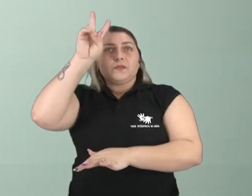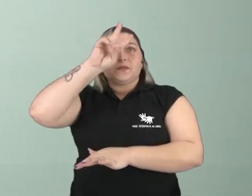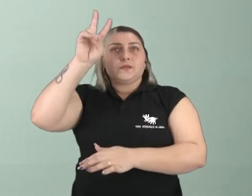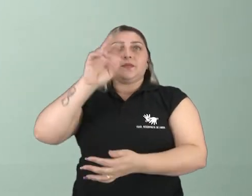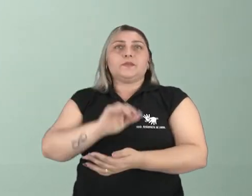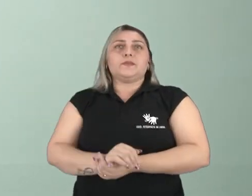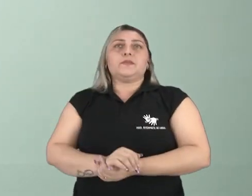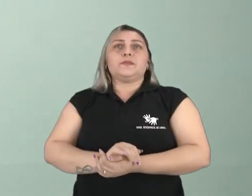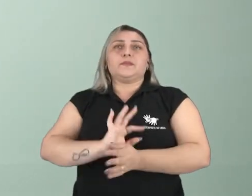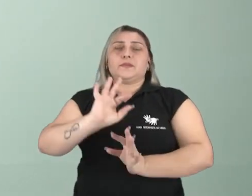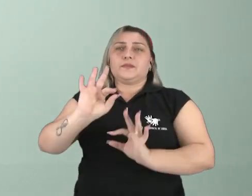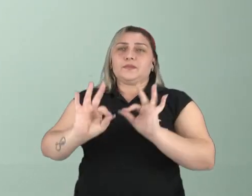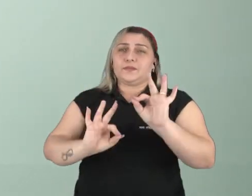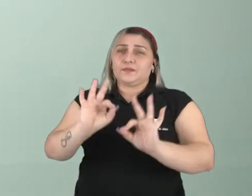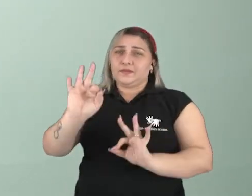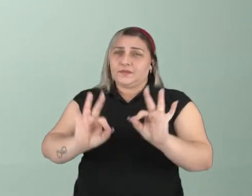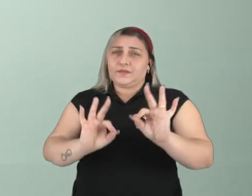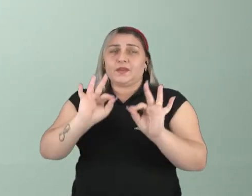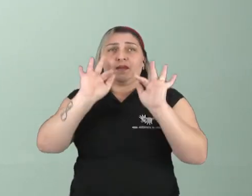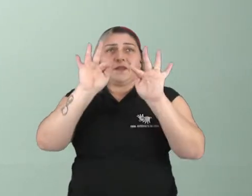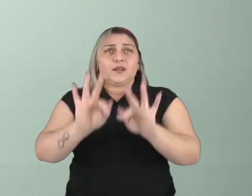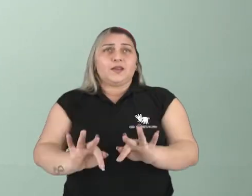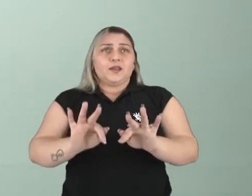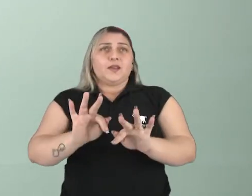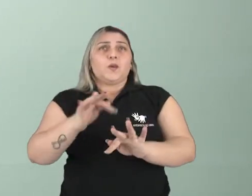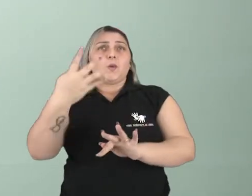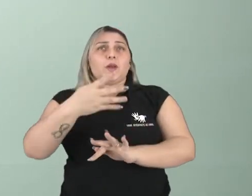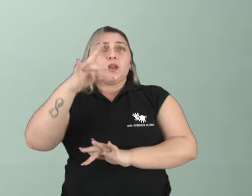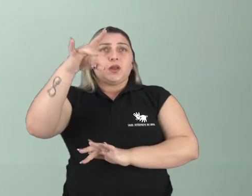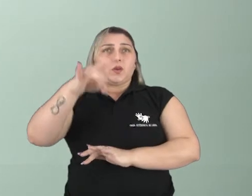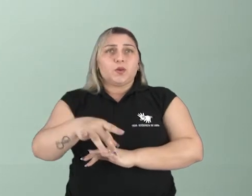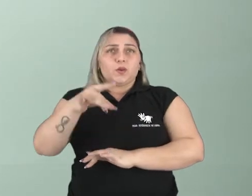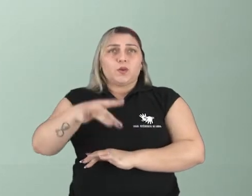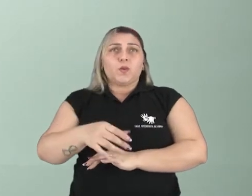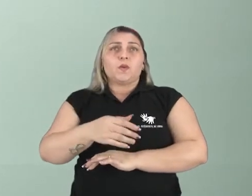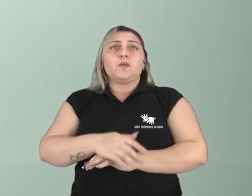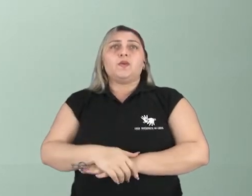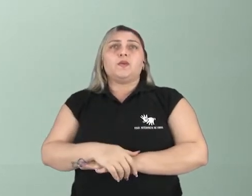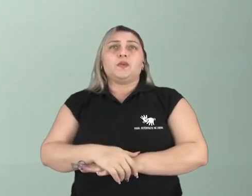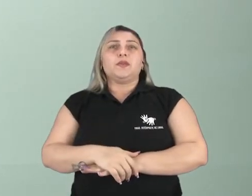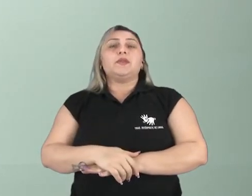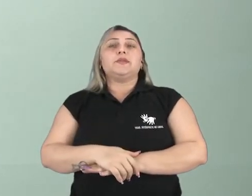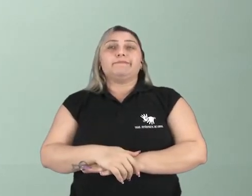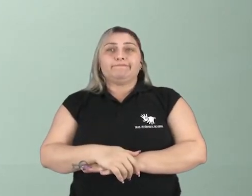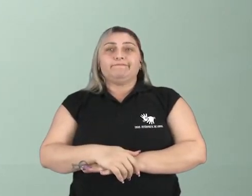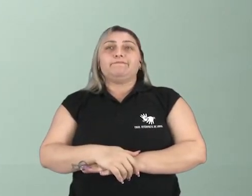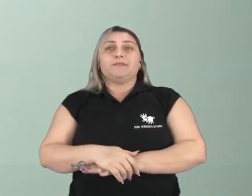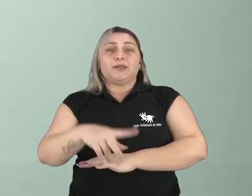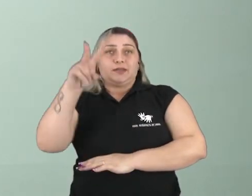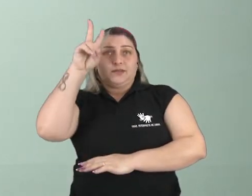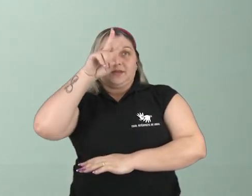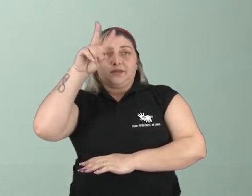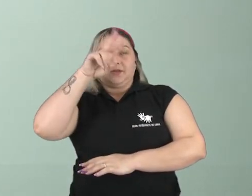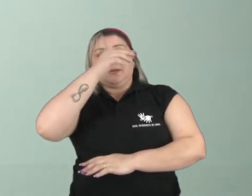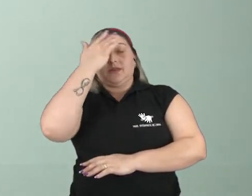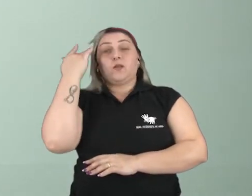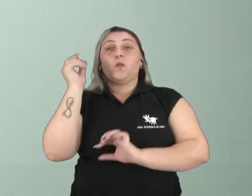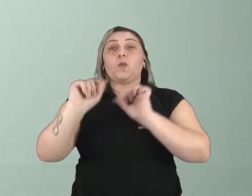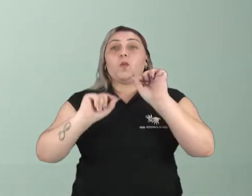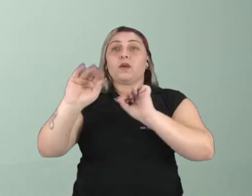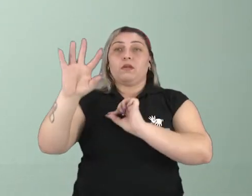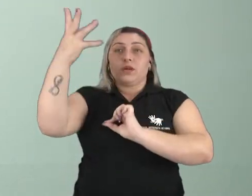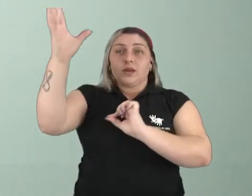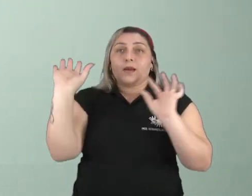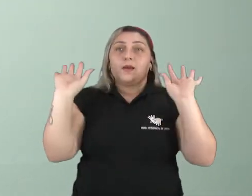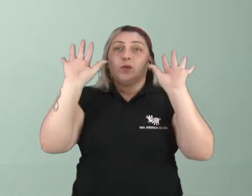E como ela vai ser encerrada O Quarto e último passo é a elaboração de um desfecho para sua história você